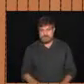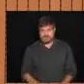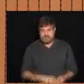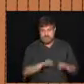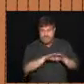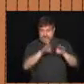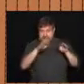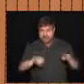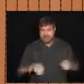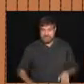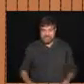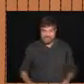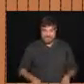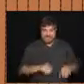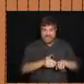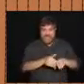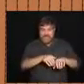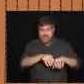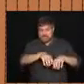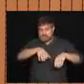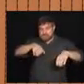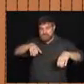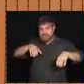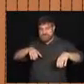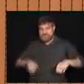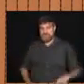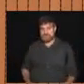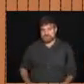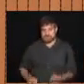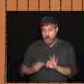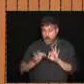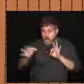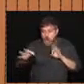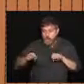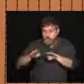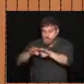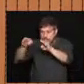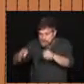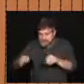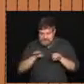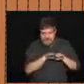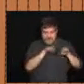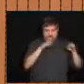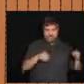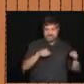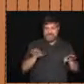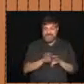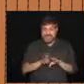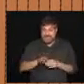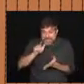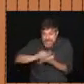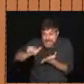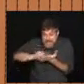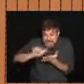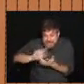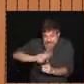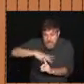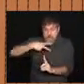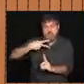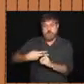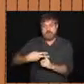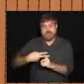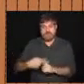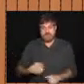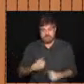mesas sejam mais afastadas e que as medidas de higiene sejam redobradas. Porque nós acreditamos